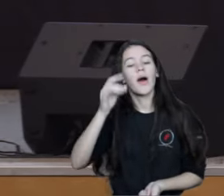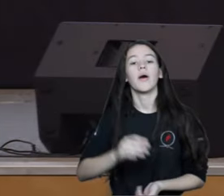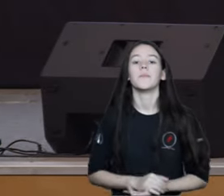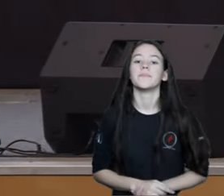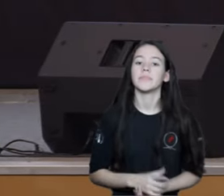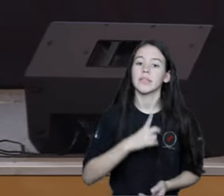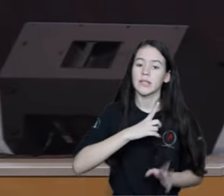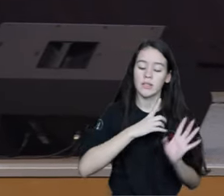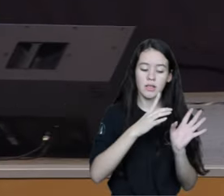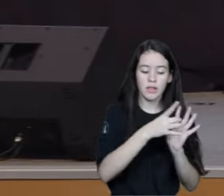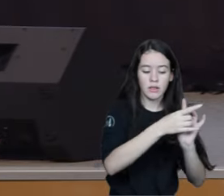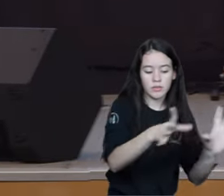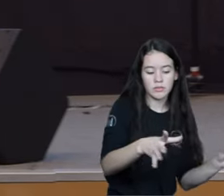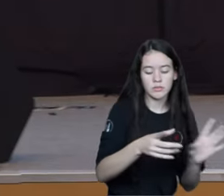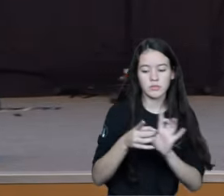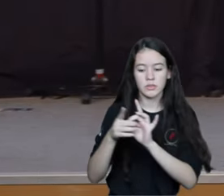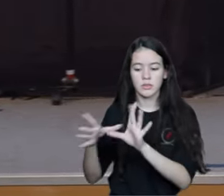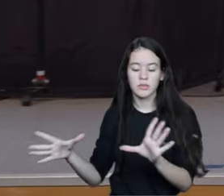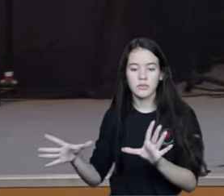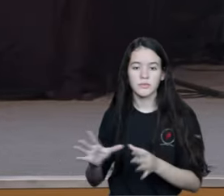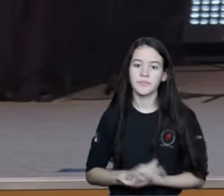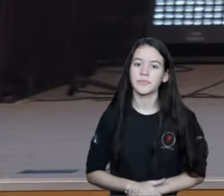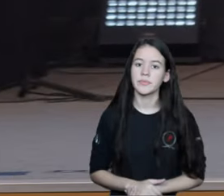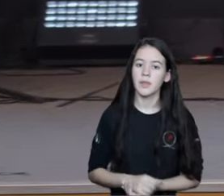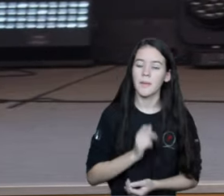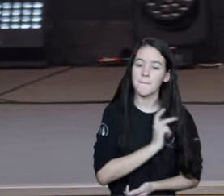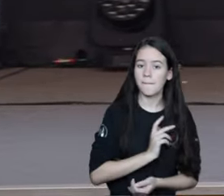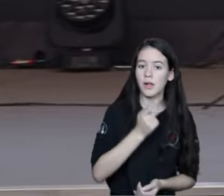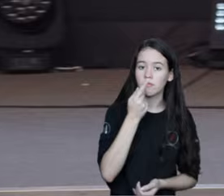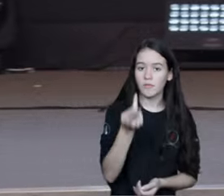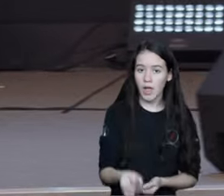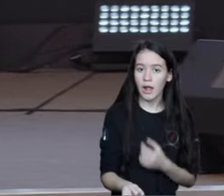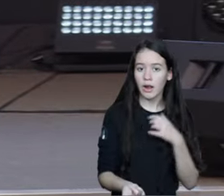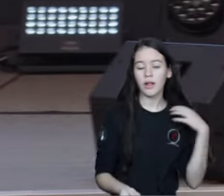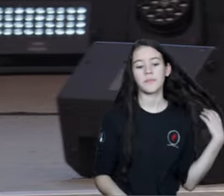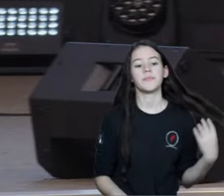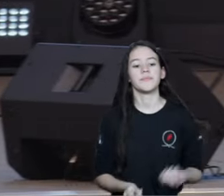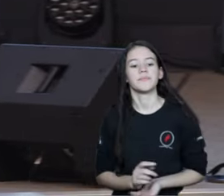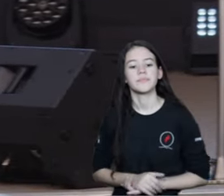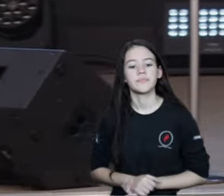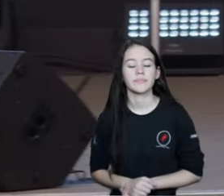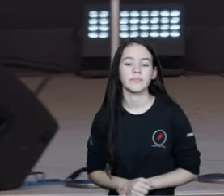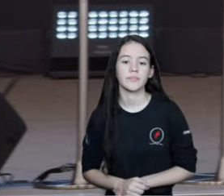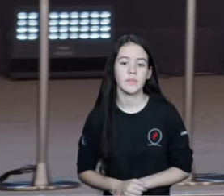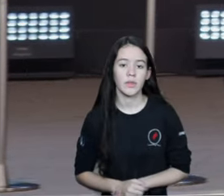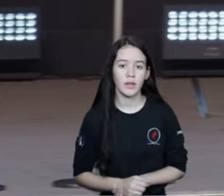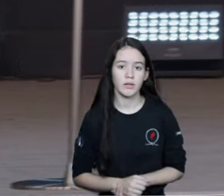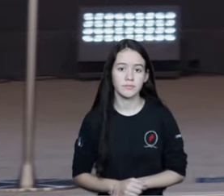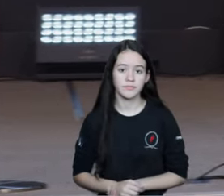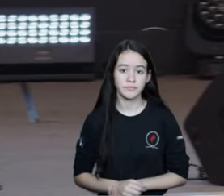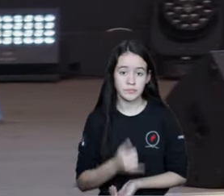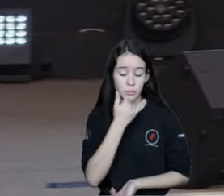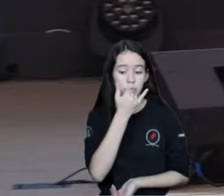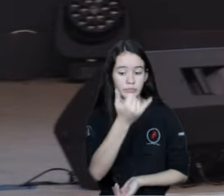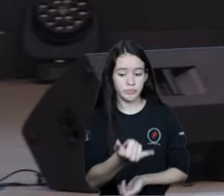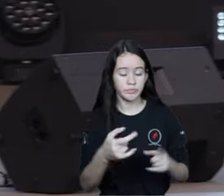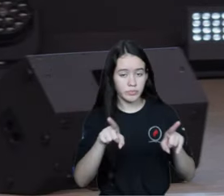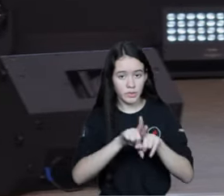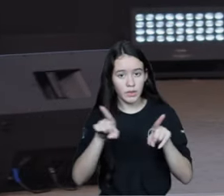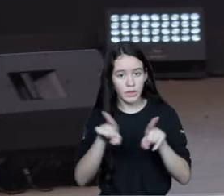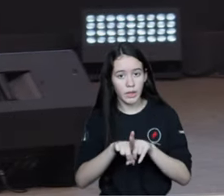irmãos trabalha com legalidade eu Deus é o diabo Olha o que acontece eu vou perdoar também